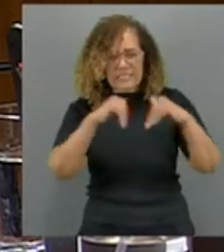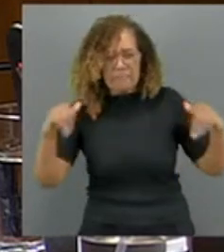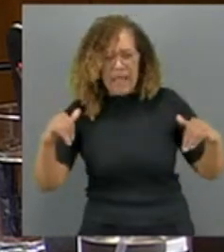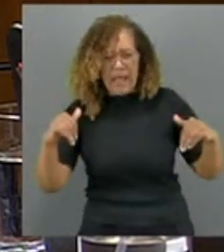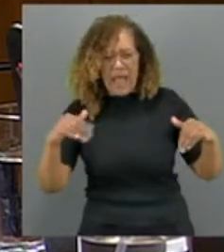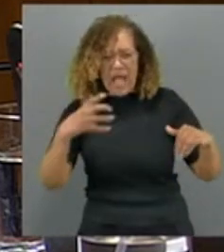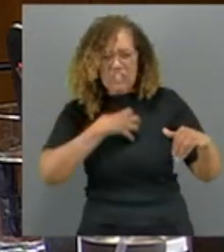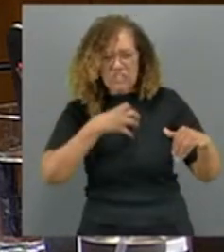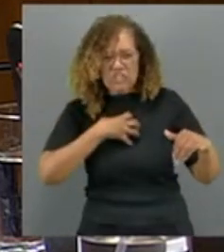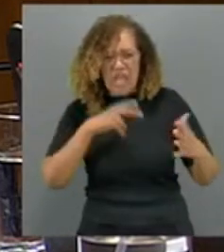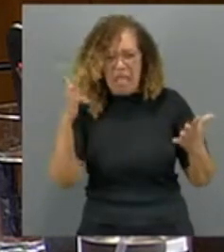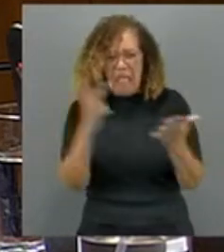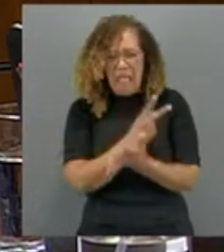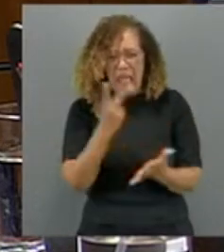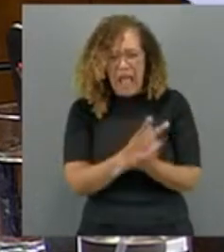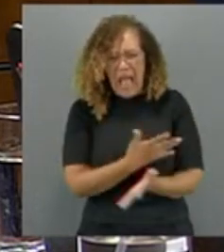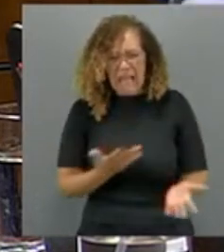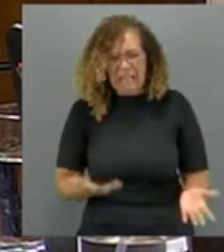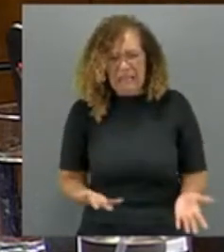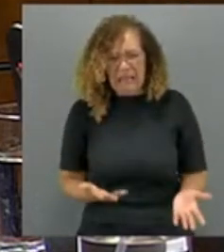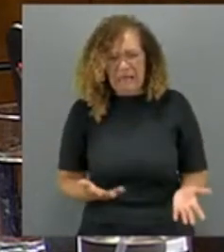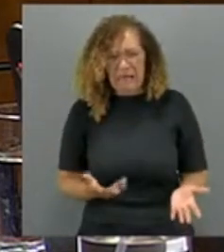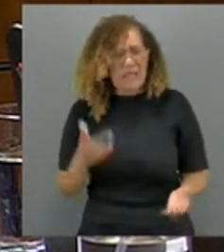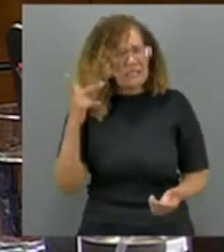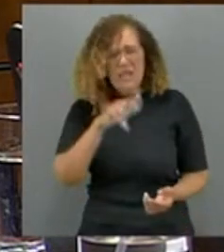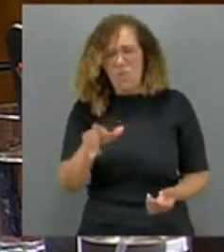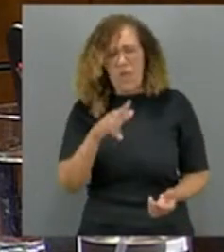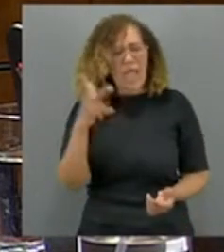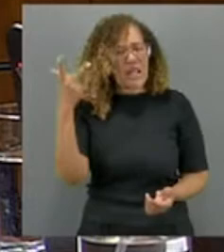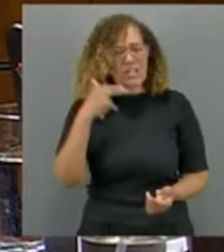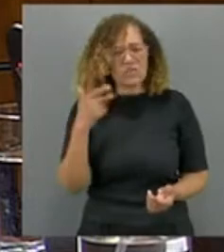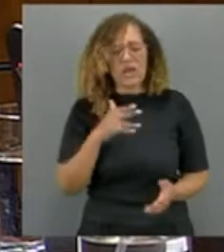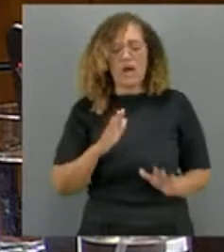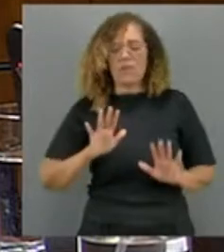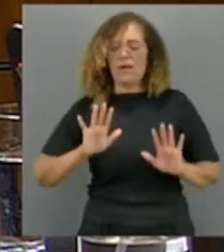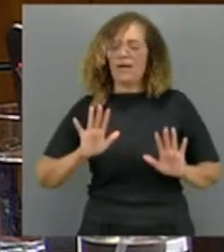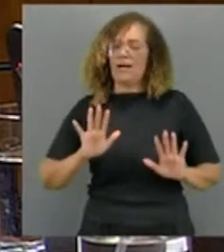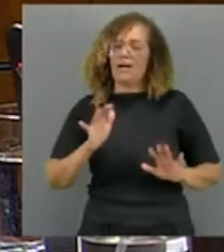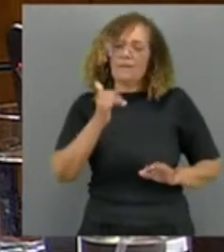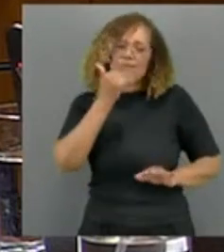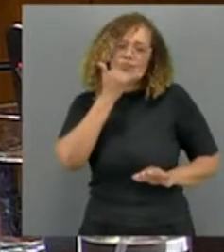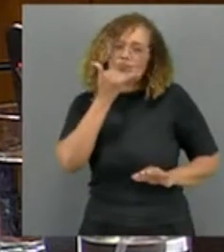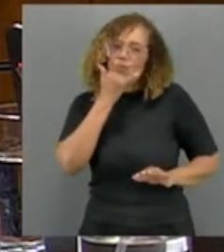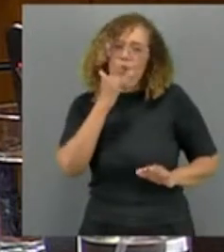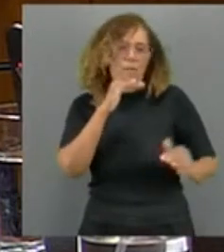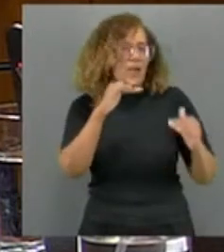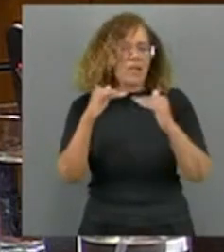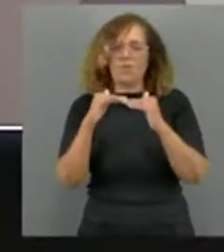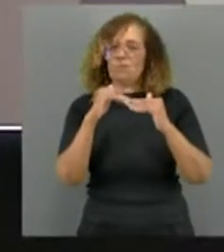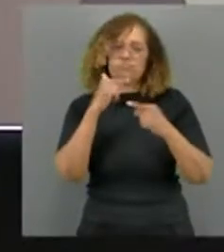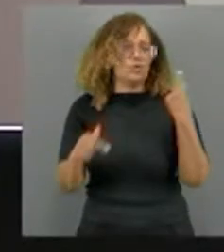forma absolutamente antinatural, aí, senhor presidente, eu não posso concordar. Senador